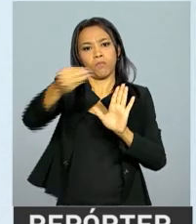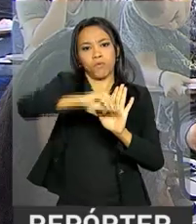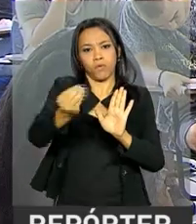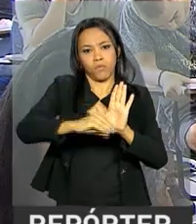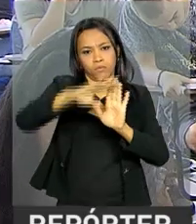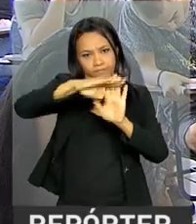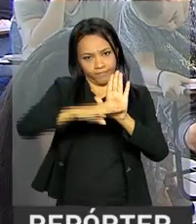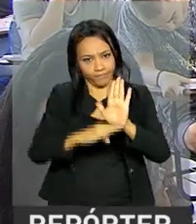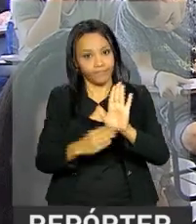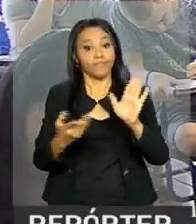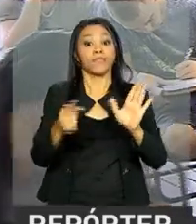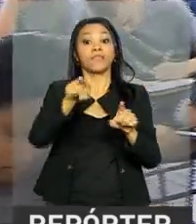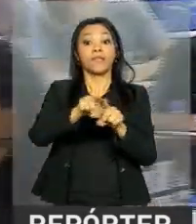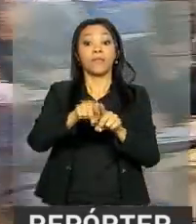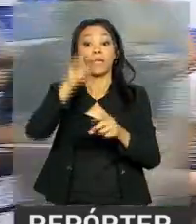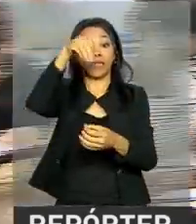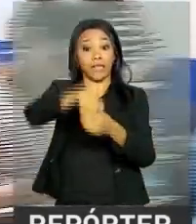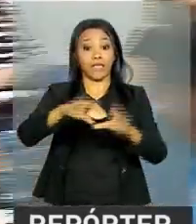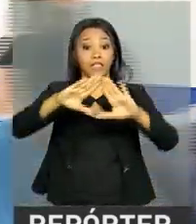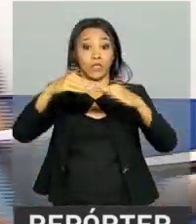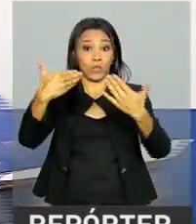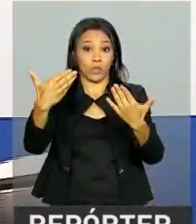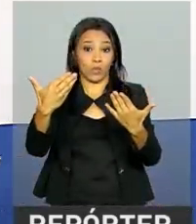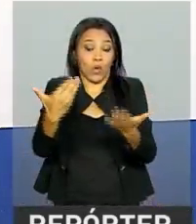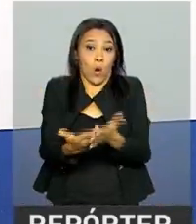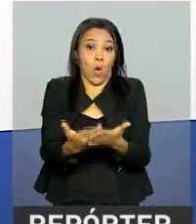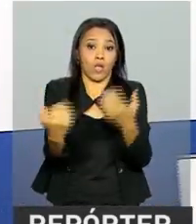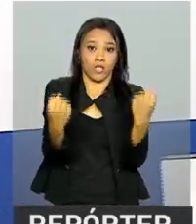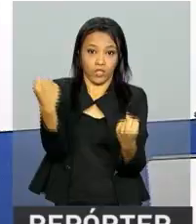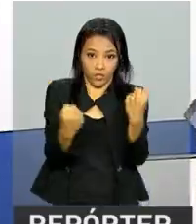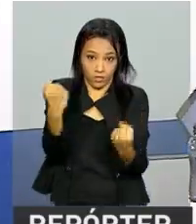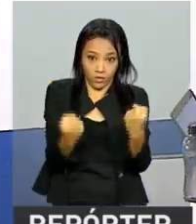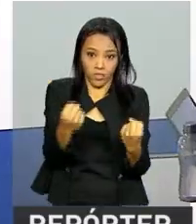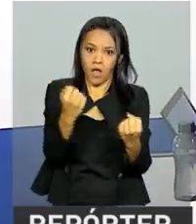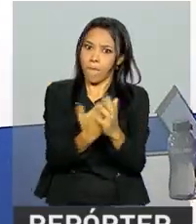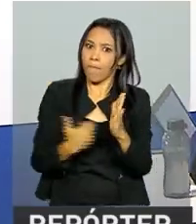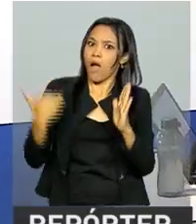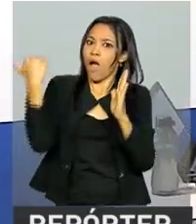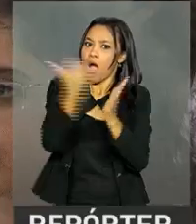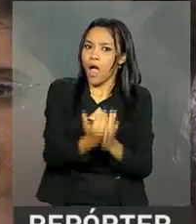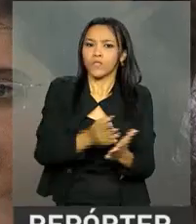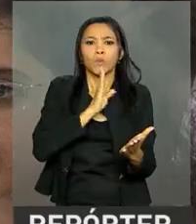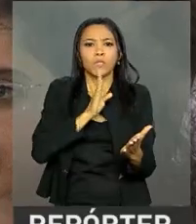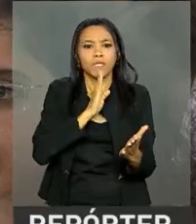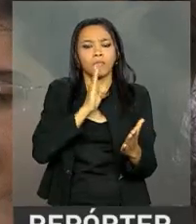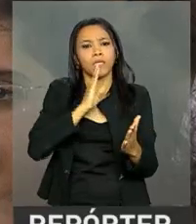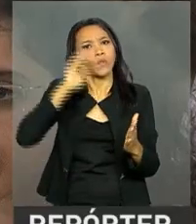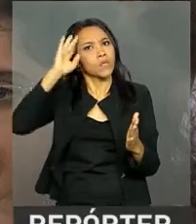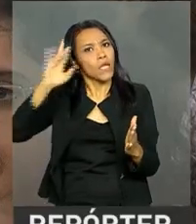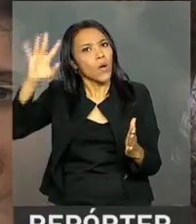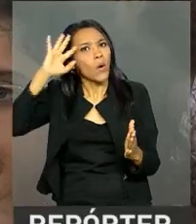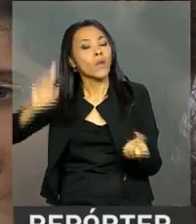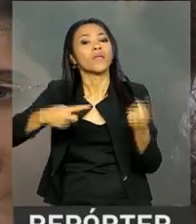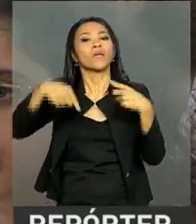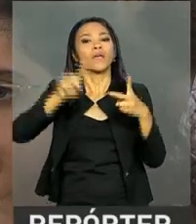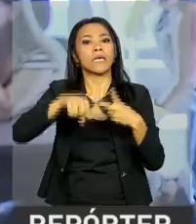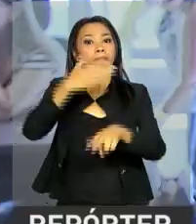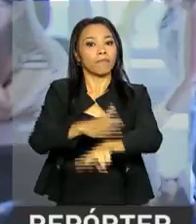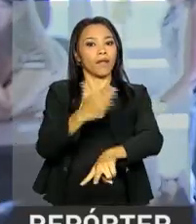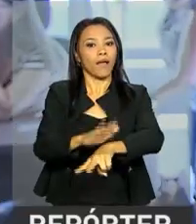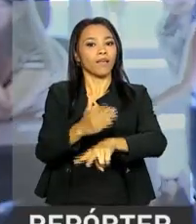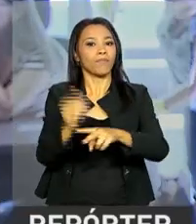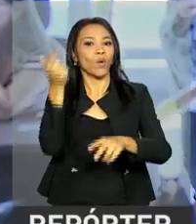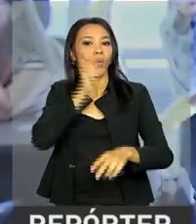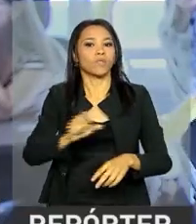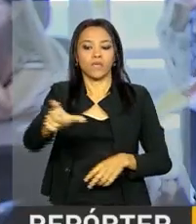da Lei nas auto-escolas por exemplo aumentou o número de aulas teóricas e práticas para tirar a carteira de motorista a